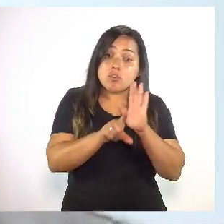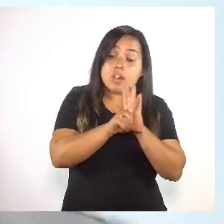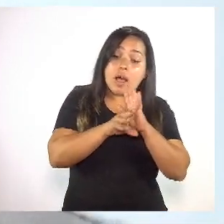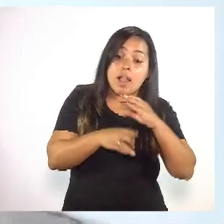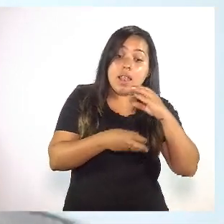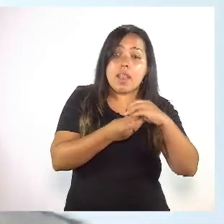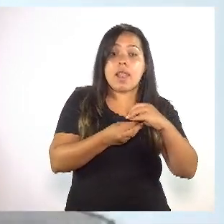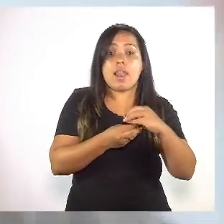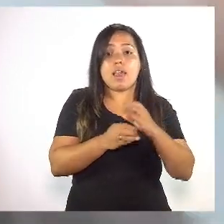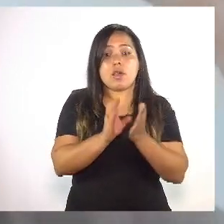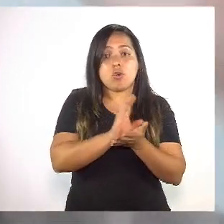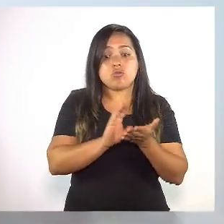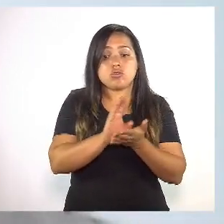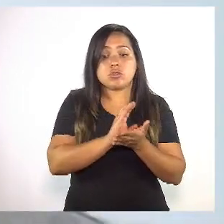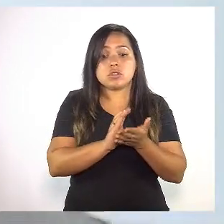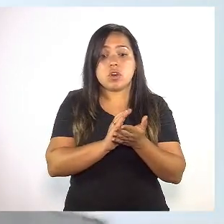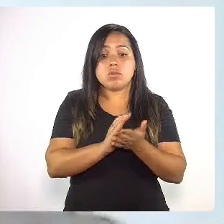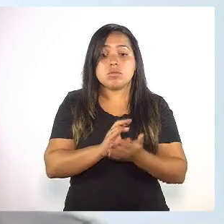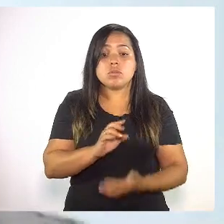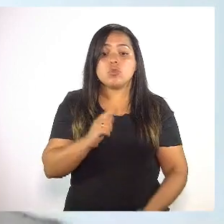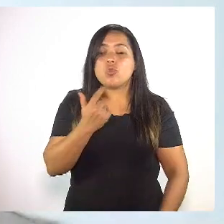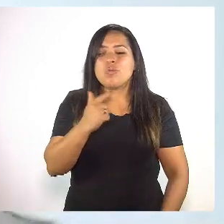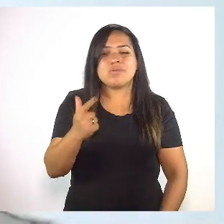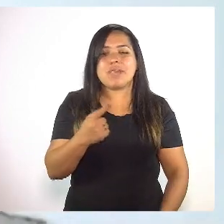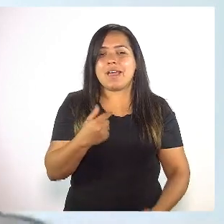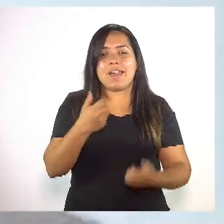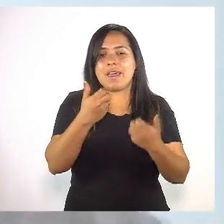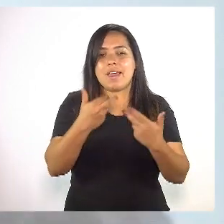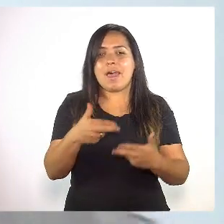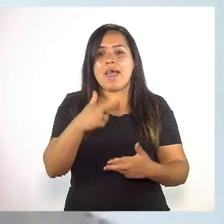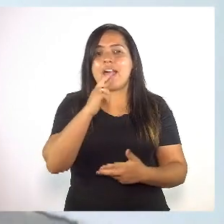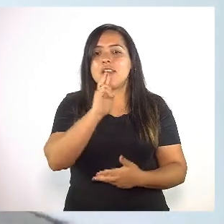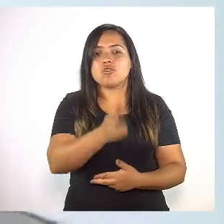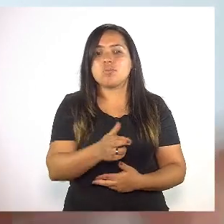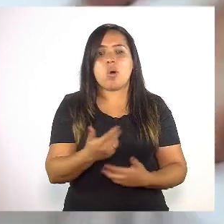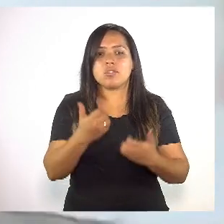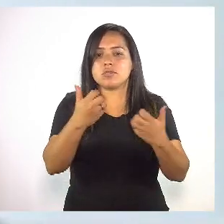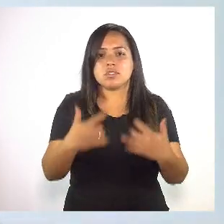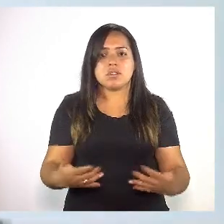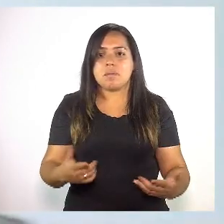de 2016. Então, assim, eu acho que não há justificativa para